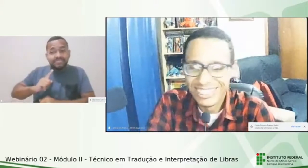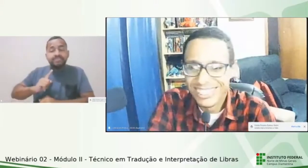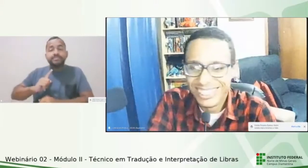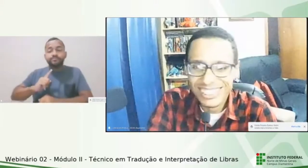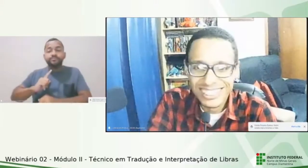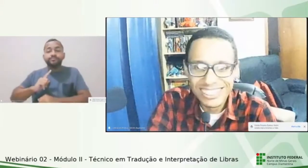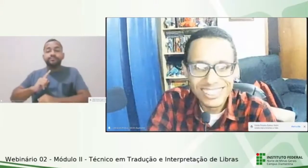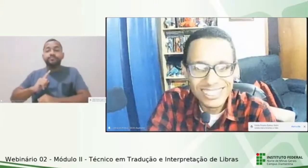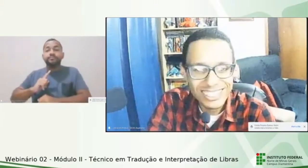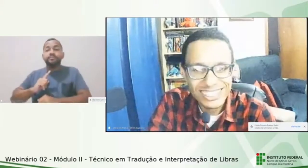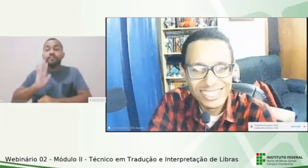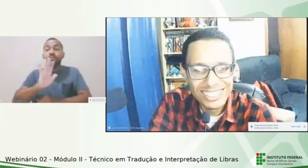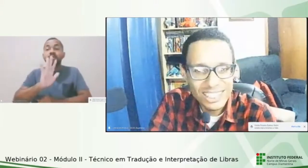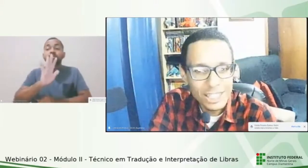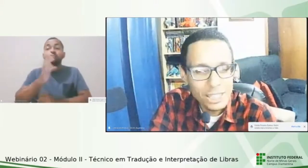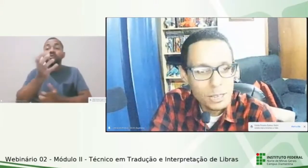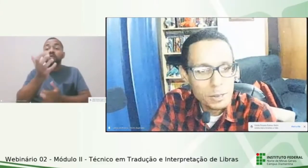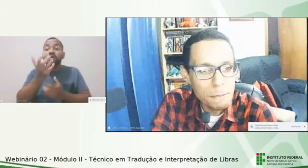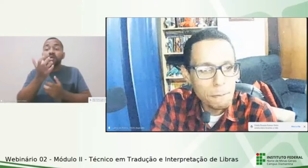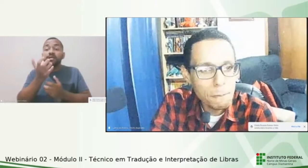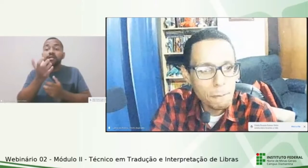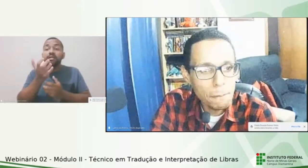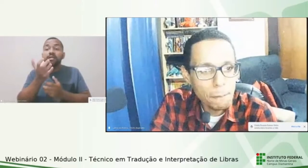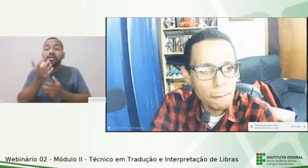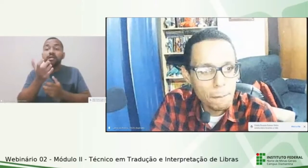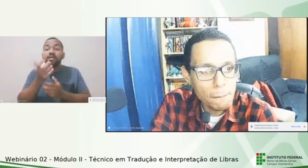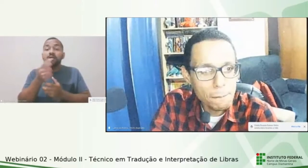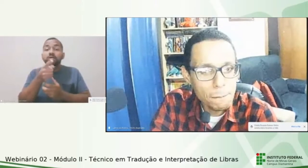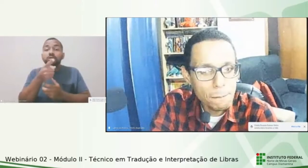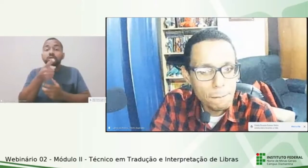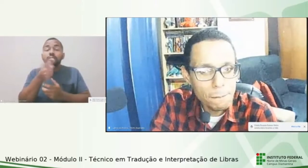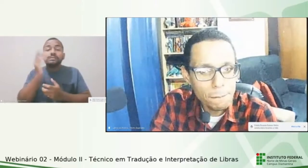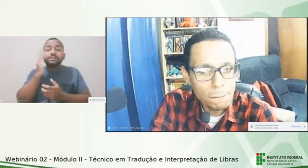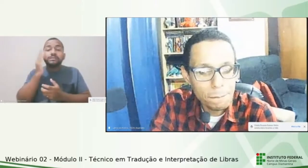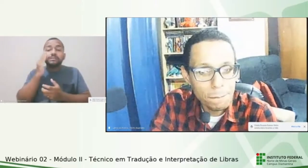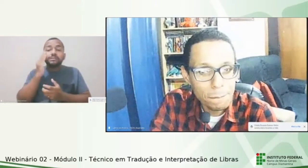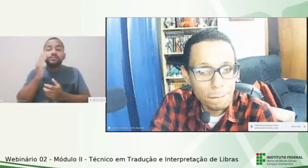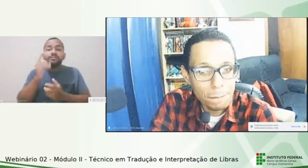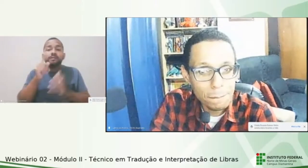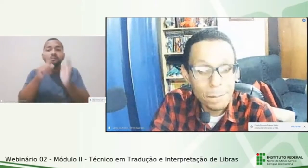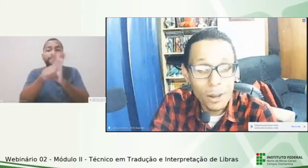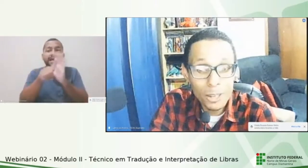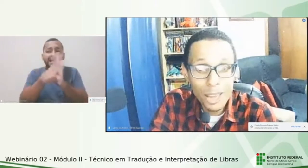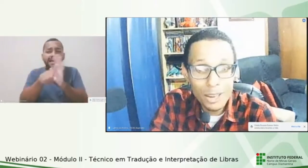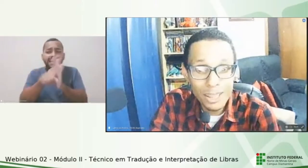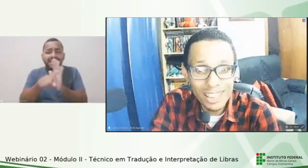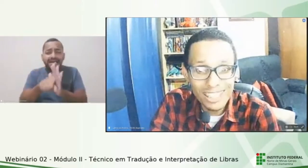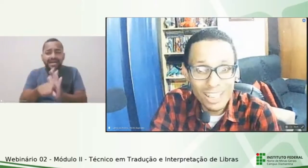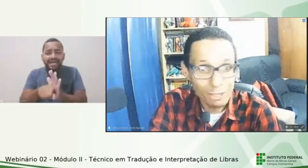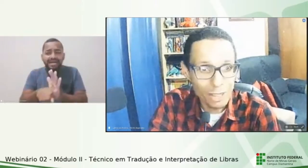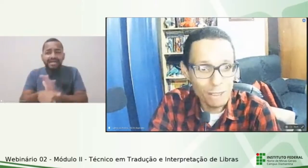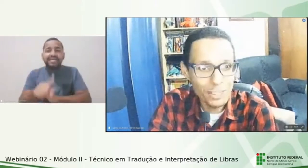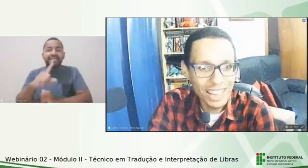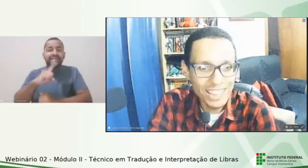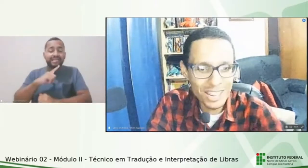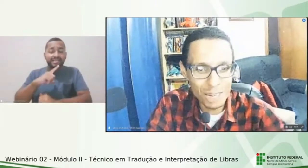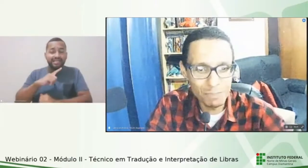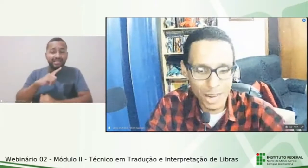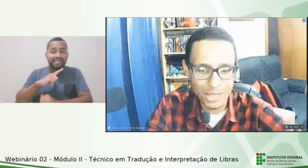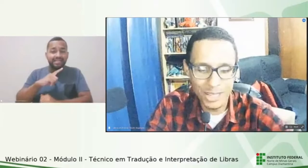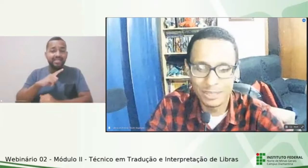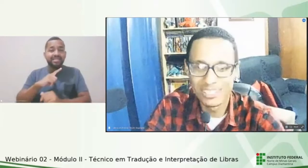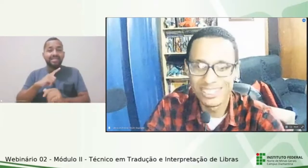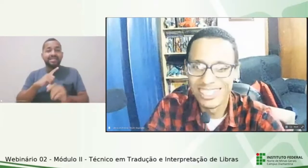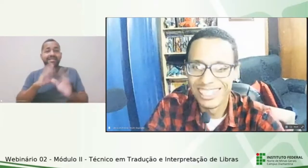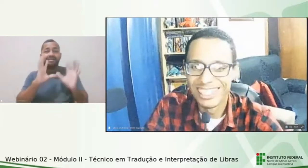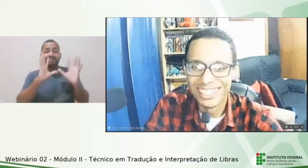Não, mas eu queria que... É só que o senhor soubesse que a gente tem algumas, muitas perguntas. Ok, ok. Então, eu finalizo deixar essa parte,